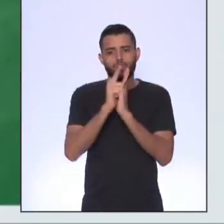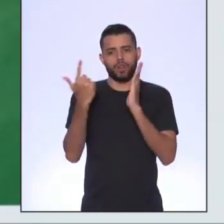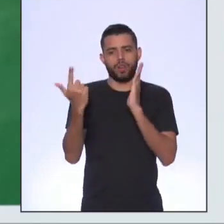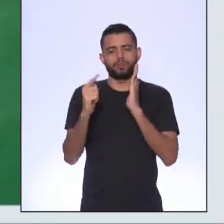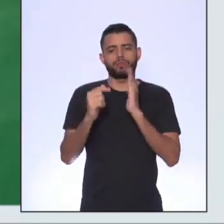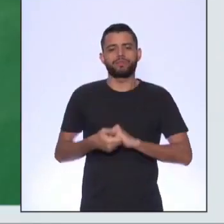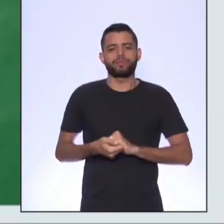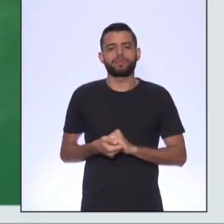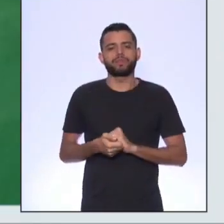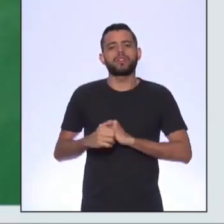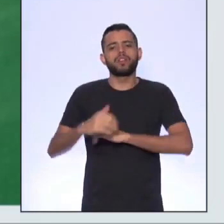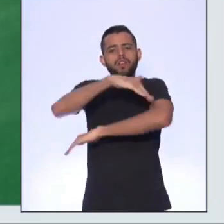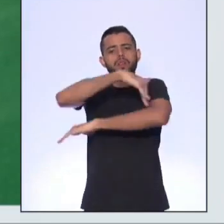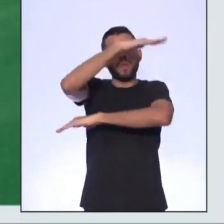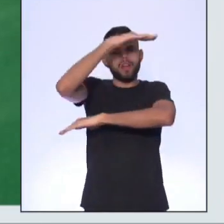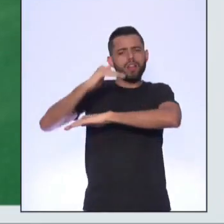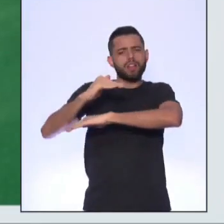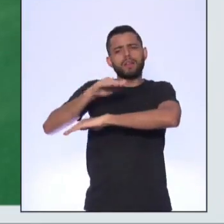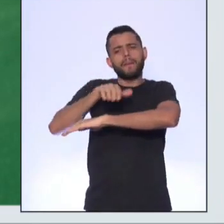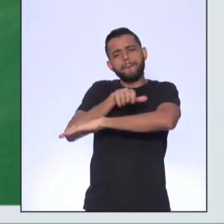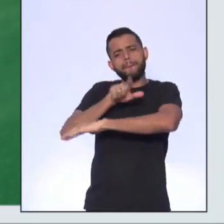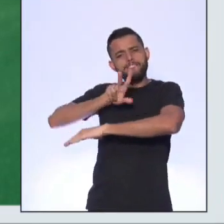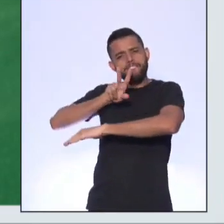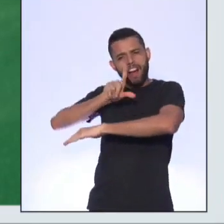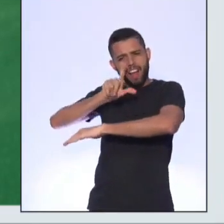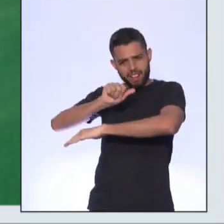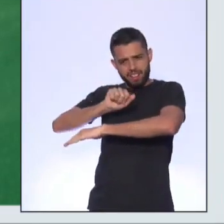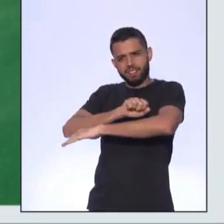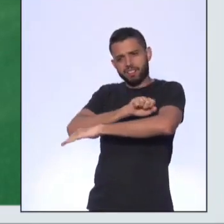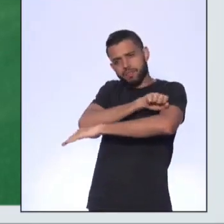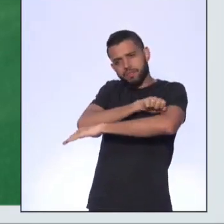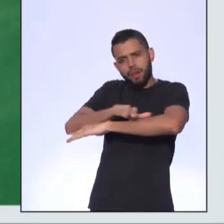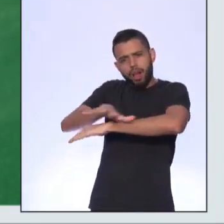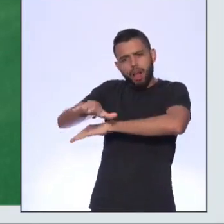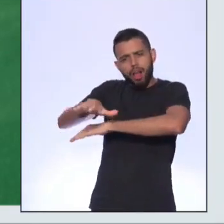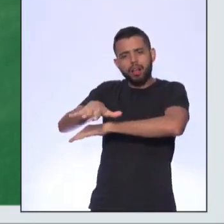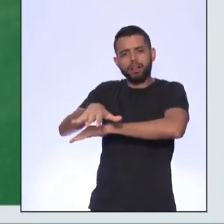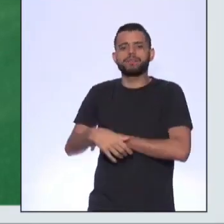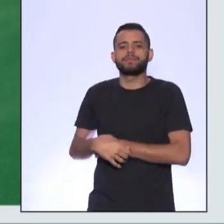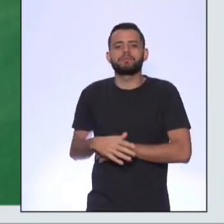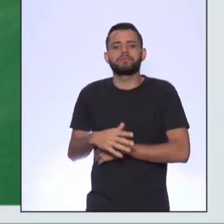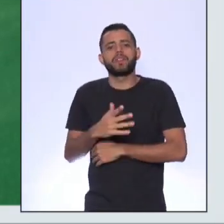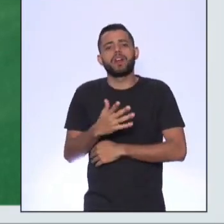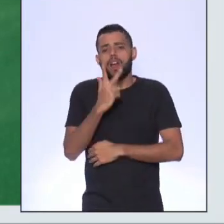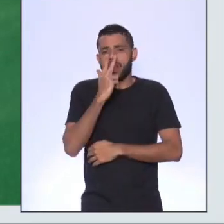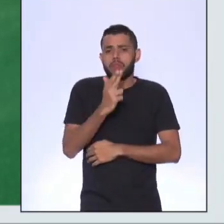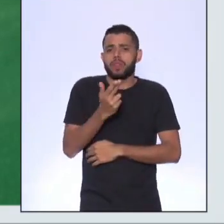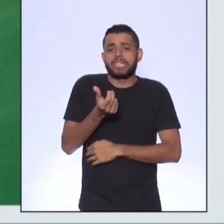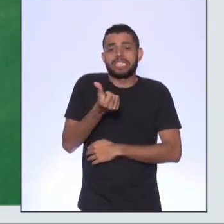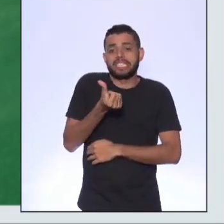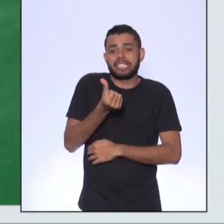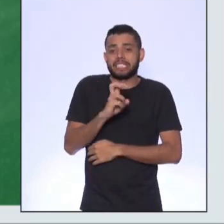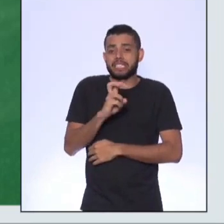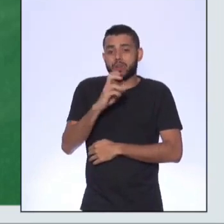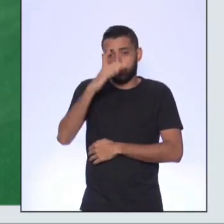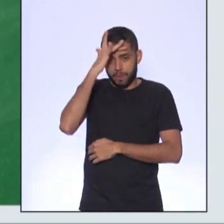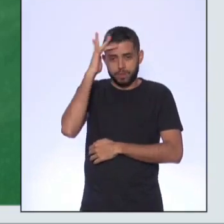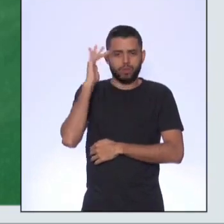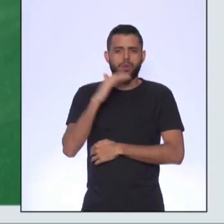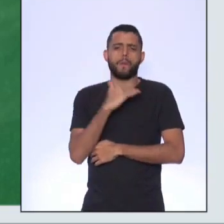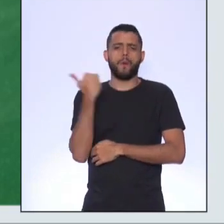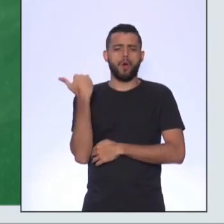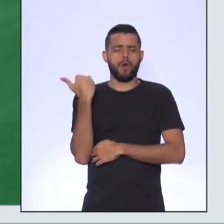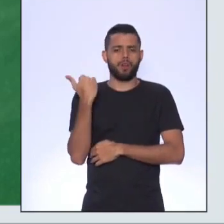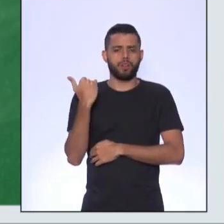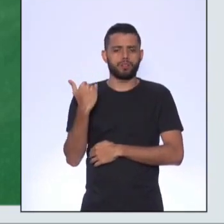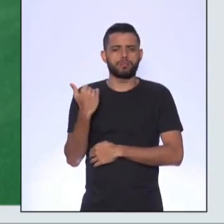da Vale rompe em Brumadinho. Há ao menos 65 mortos, tá? Há